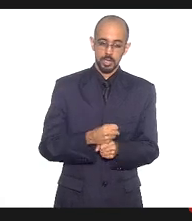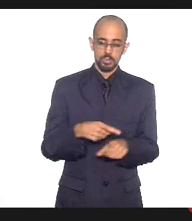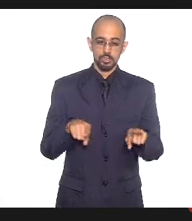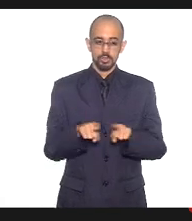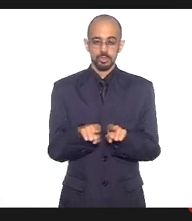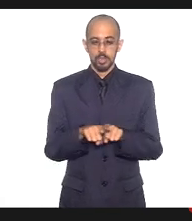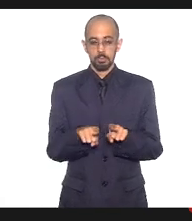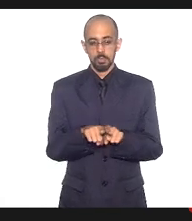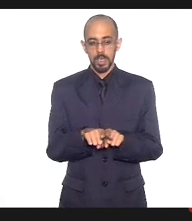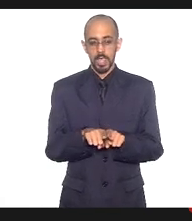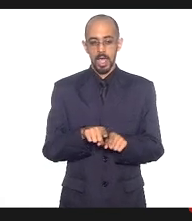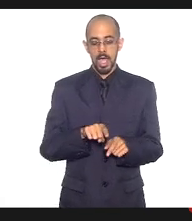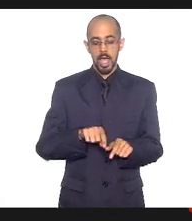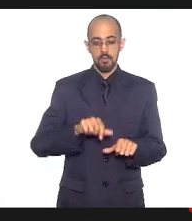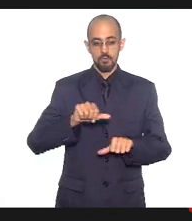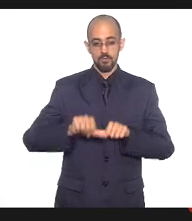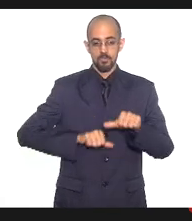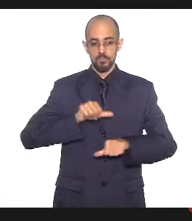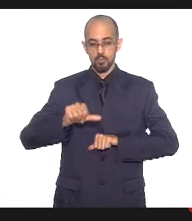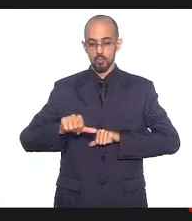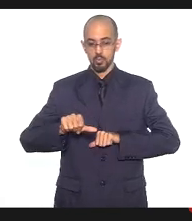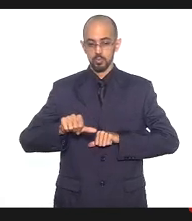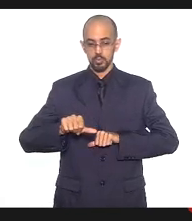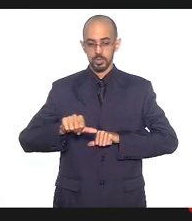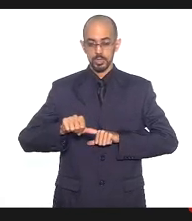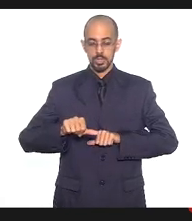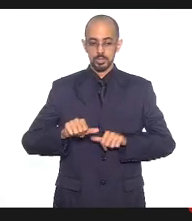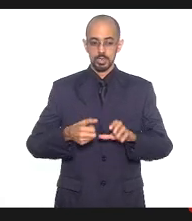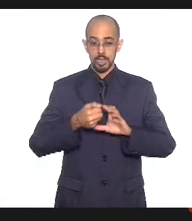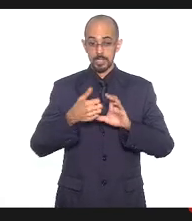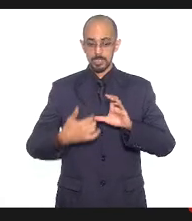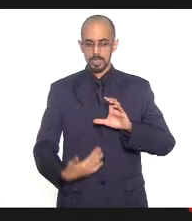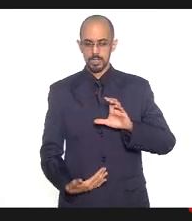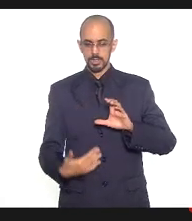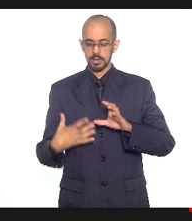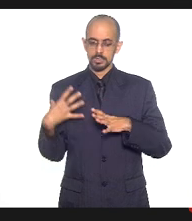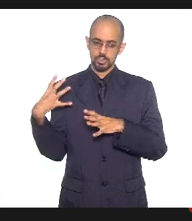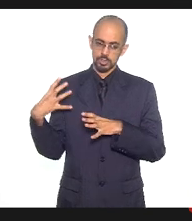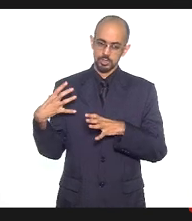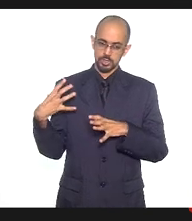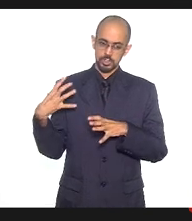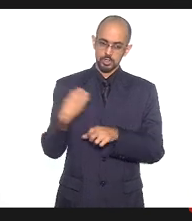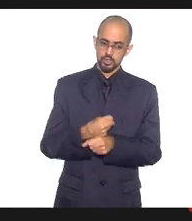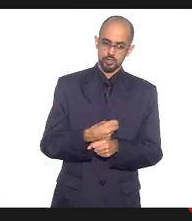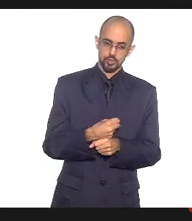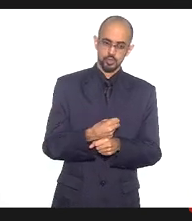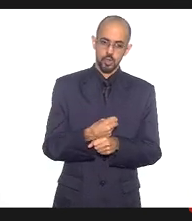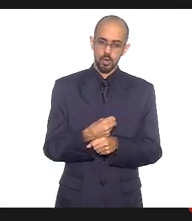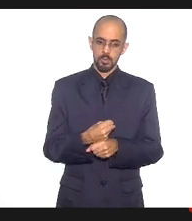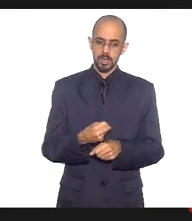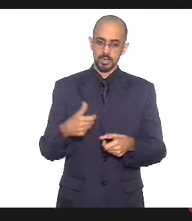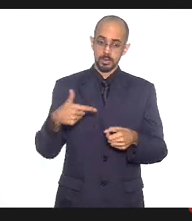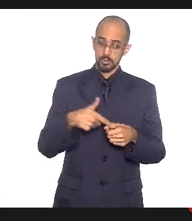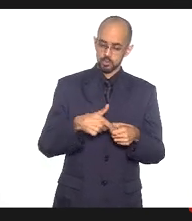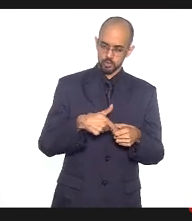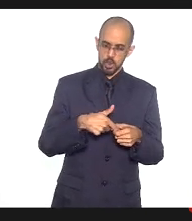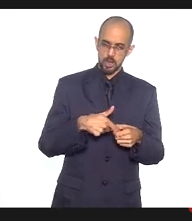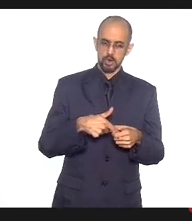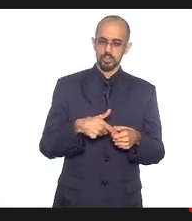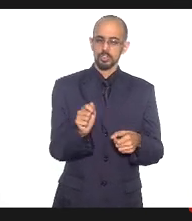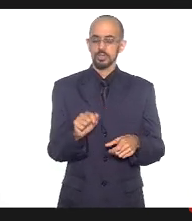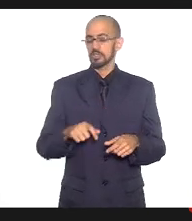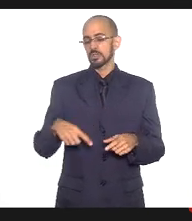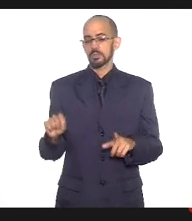a oscilação desses componentes formadores da participação especial e dos royalties, elas levaram a